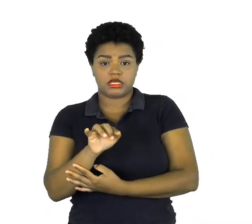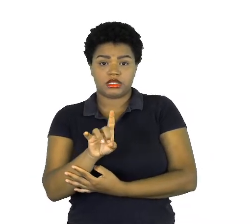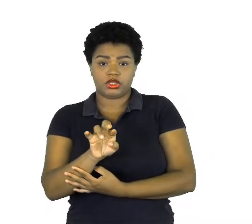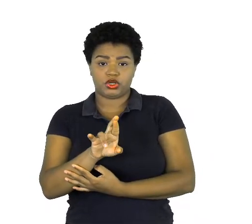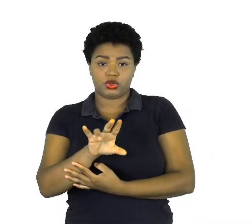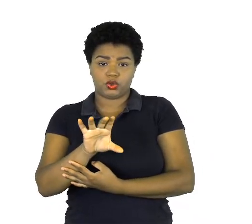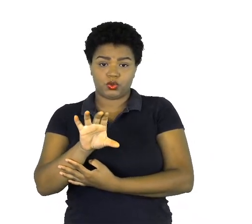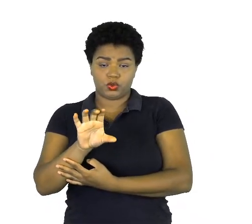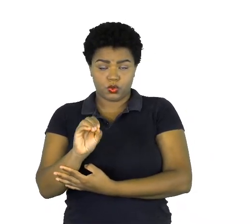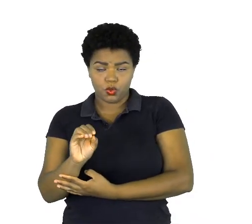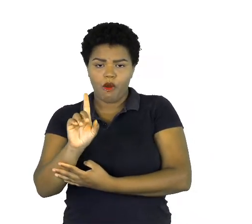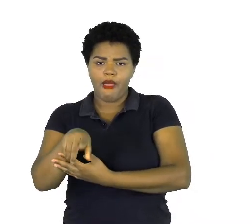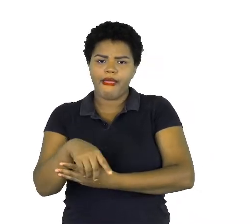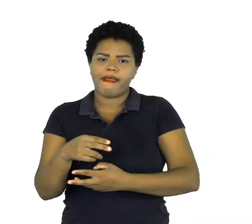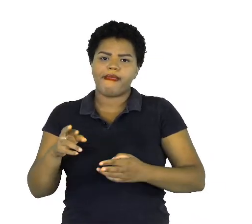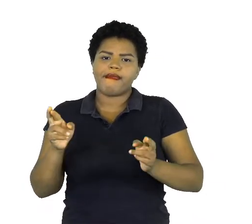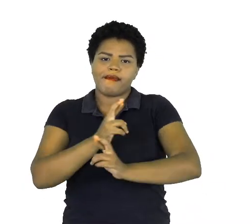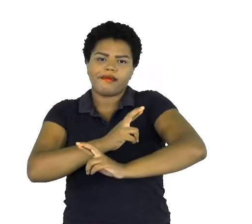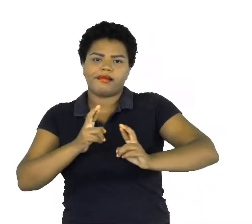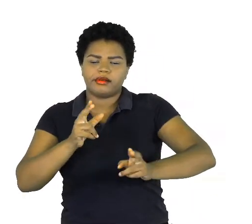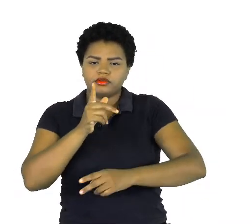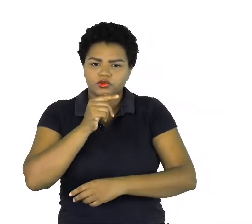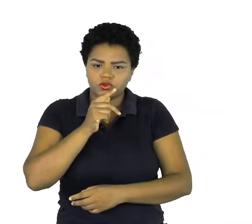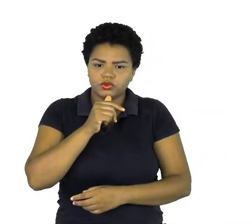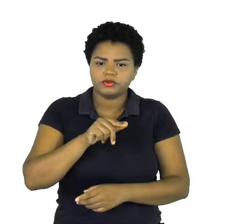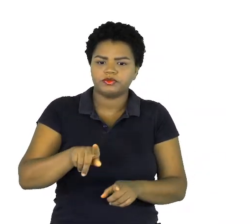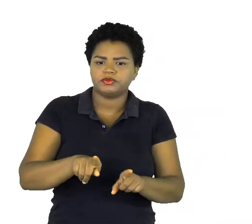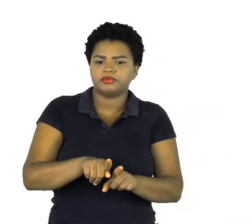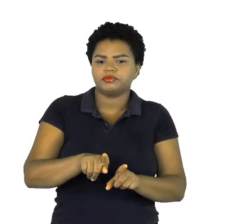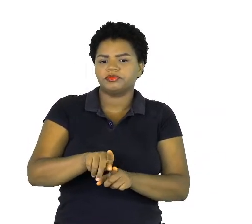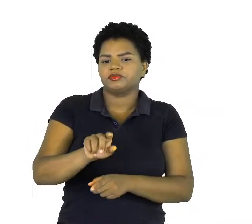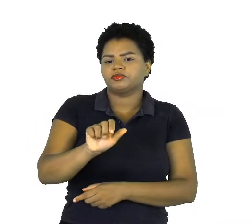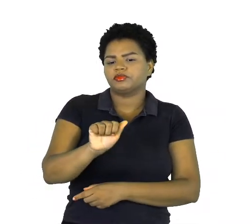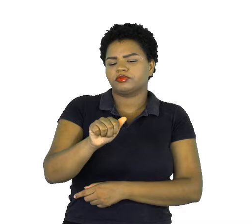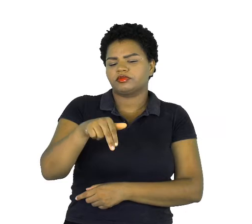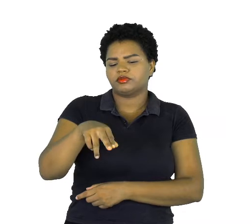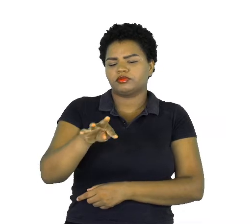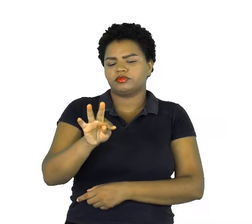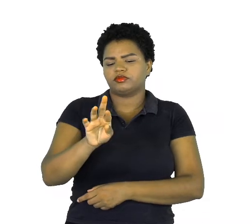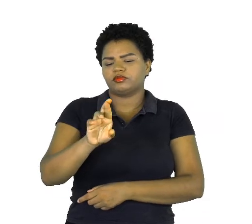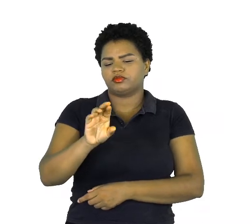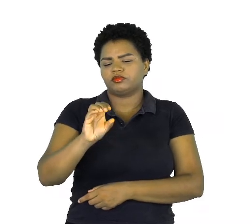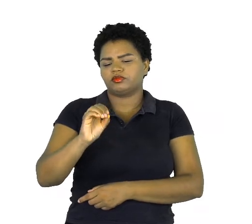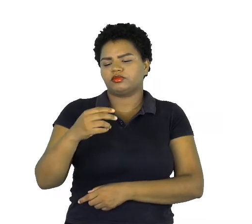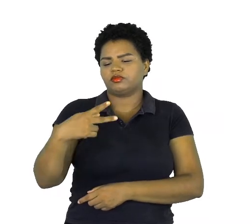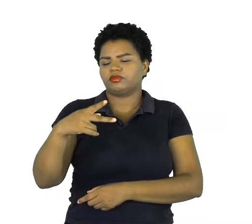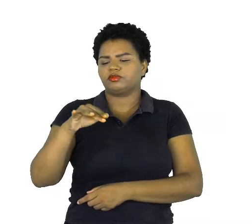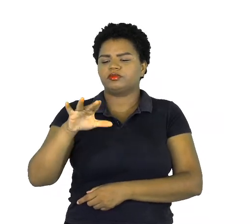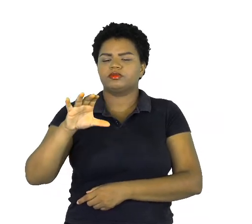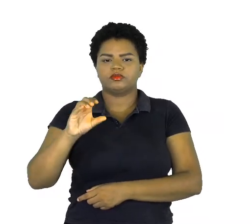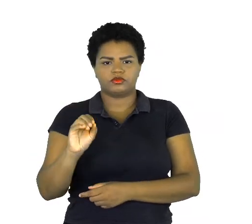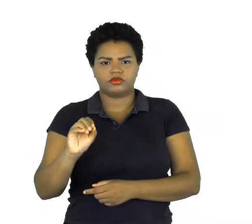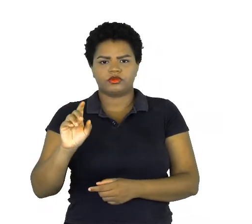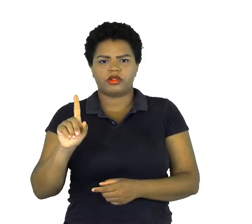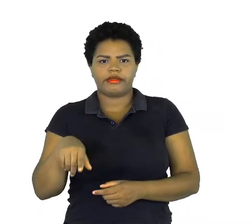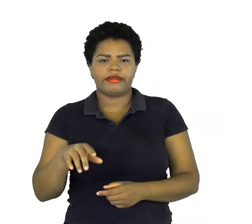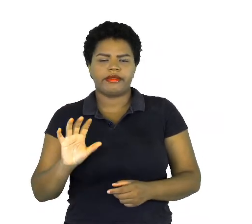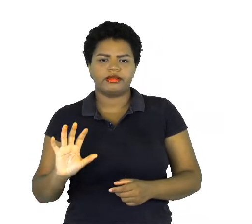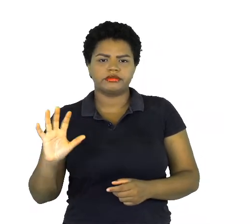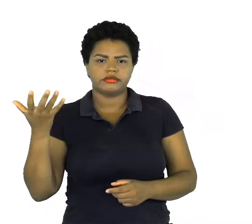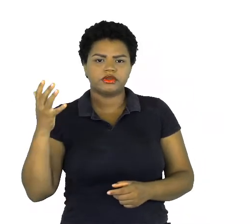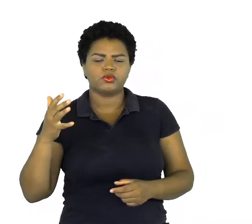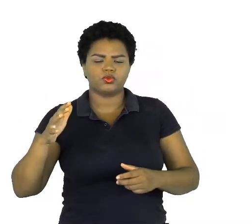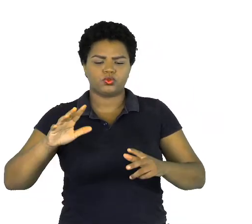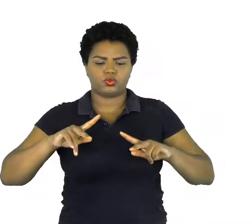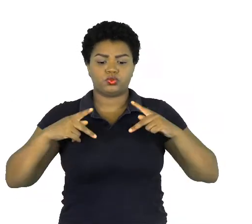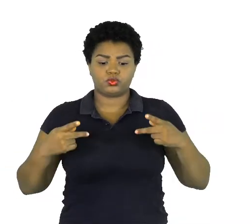os fatores antrópicos, né? Ou seja, as ações antrópicas, são as ações que o ser humano